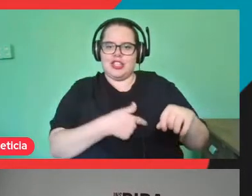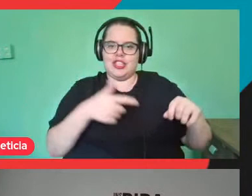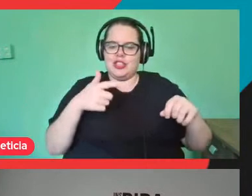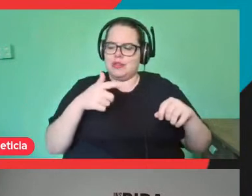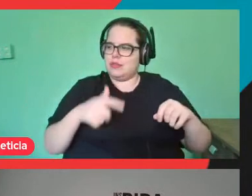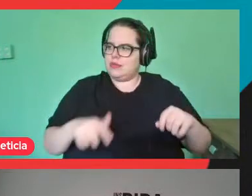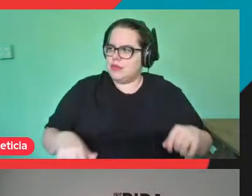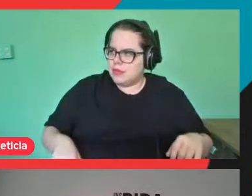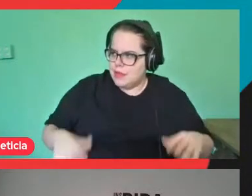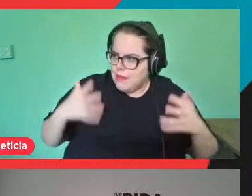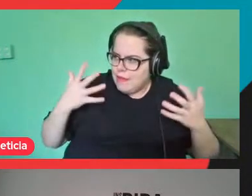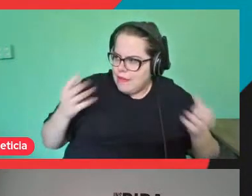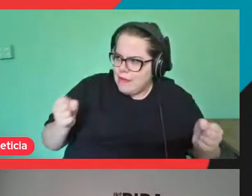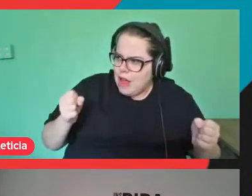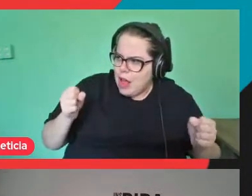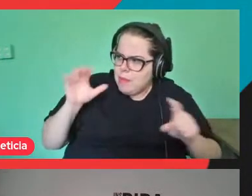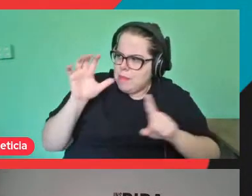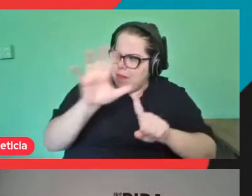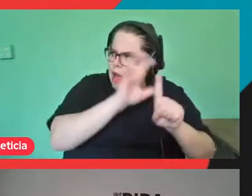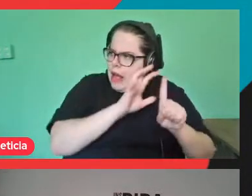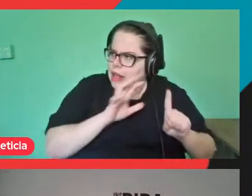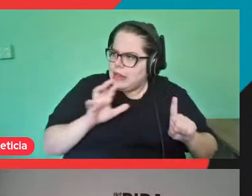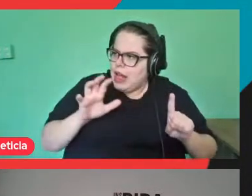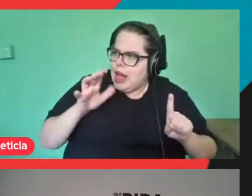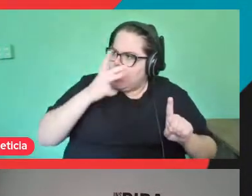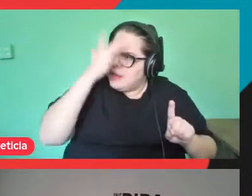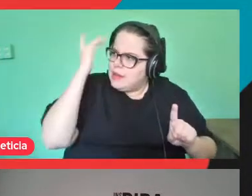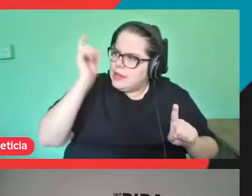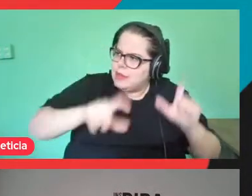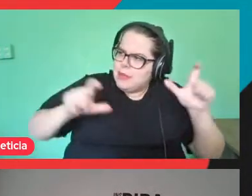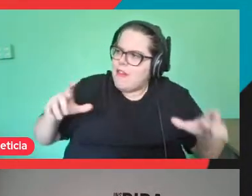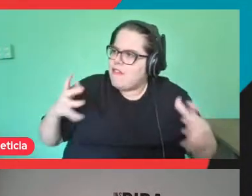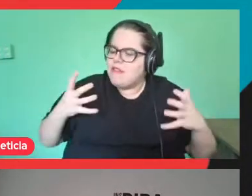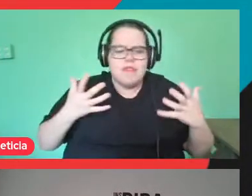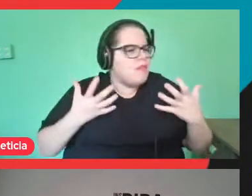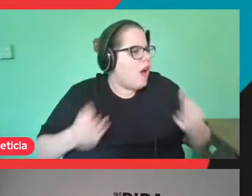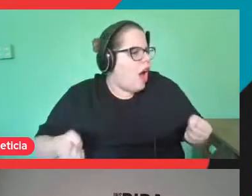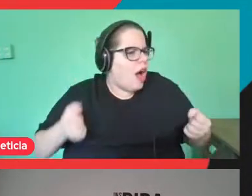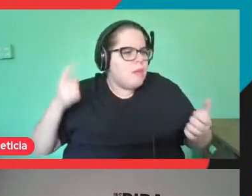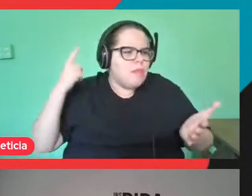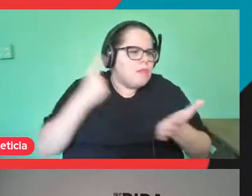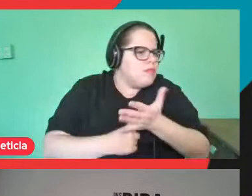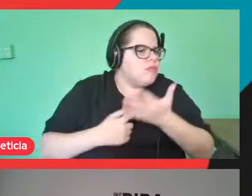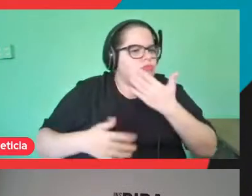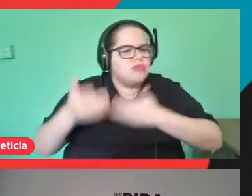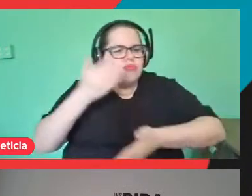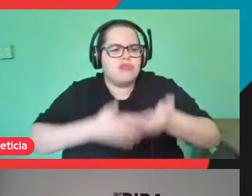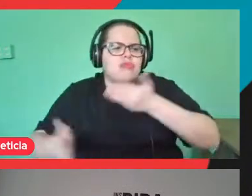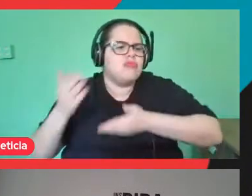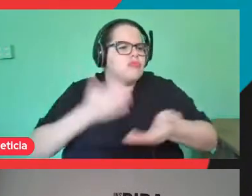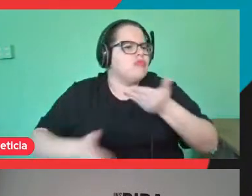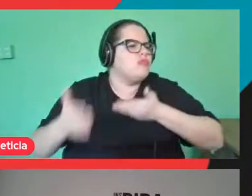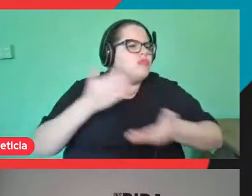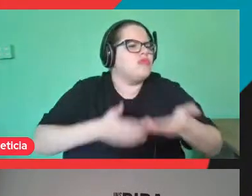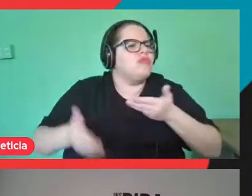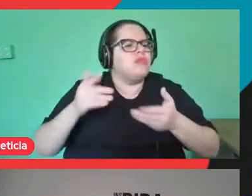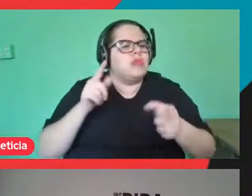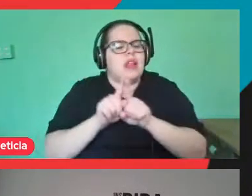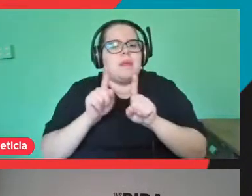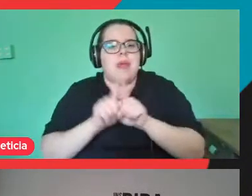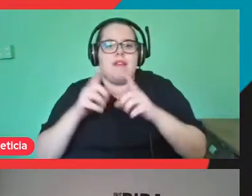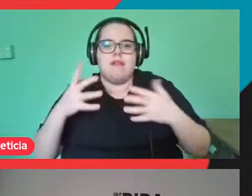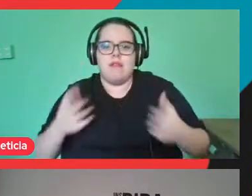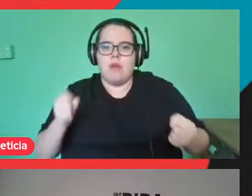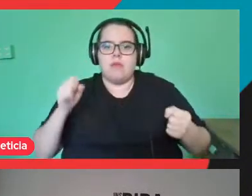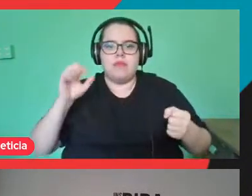falou, vamos impactar as pessoas, vamos! E aí a gente começou a fazer dentro da nossa GU e falou assim, vamos sonhar, vamos